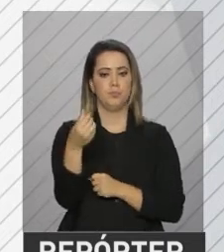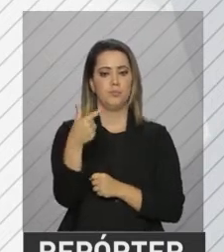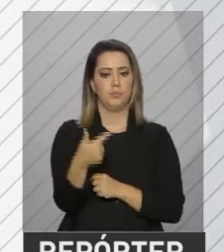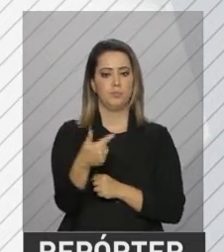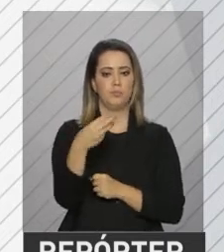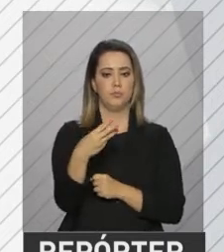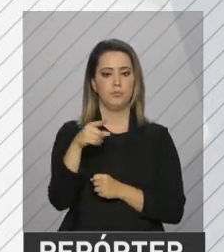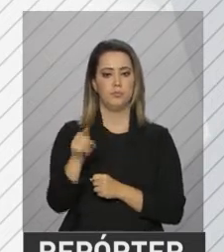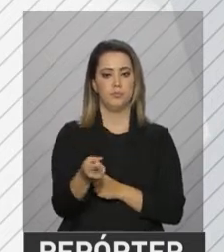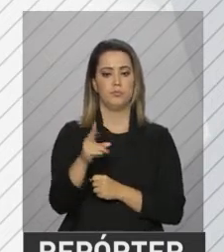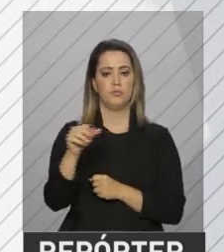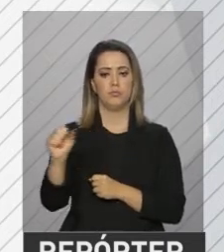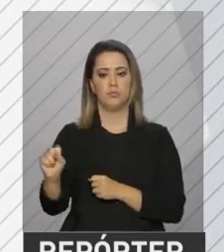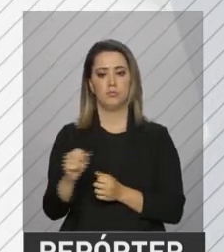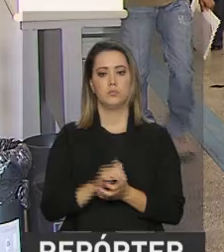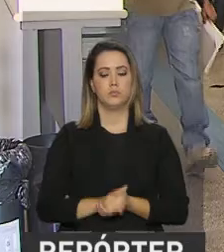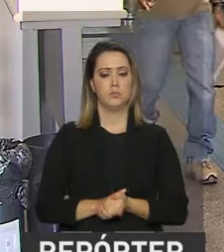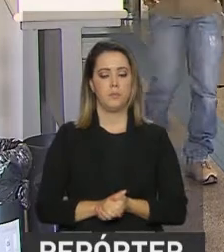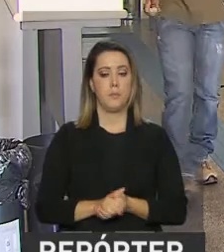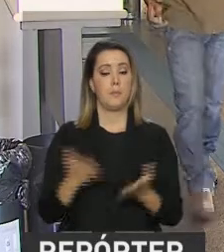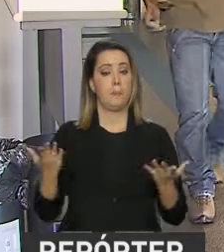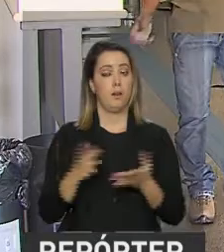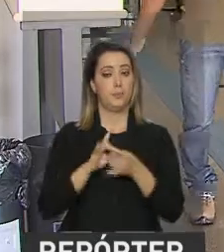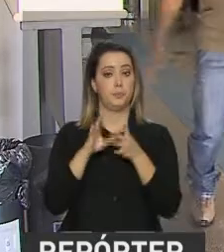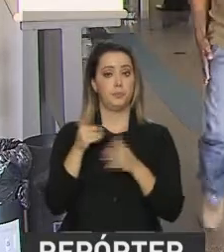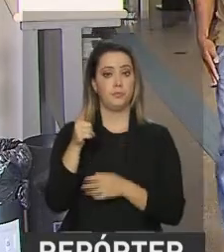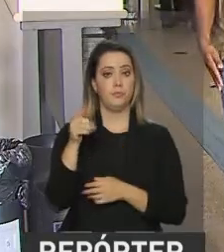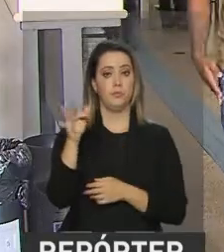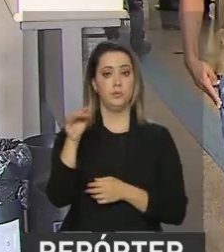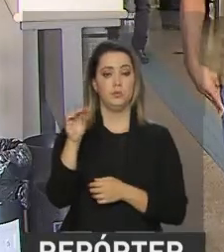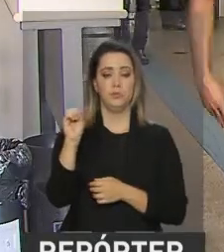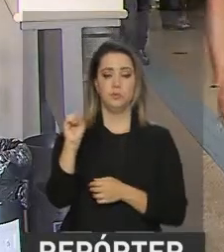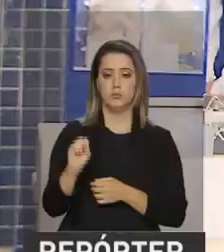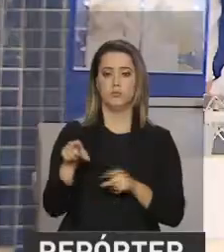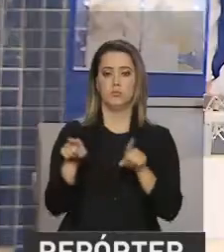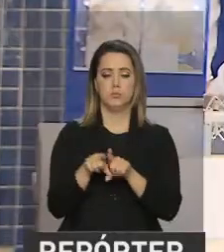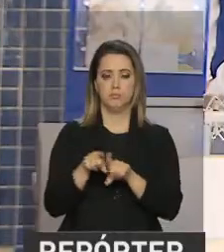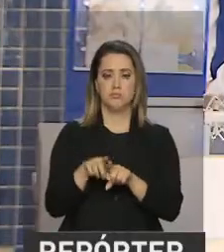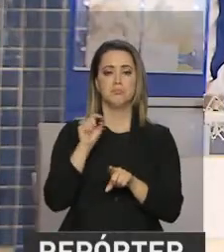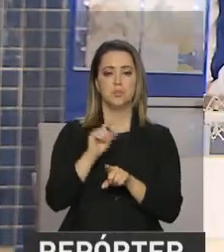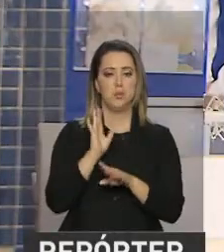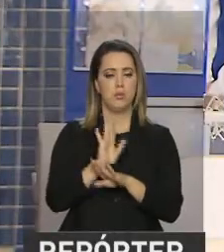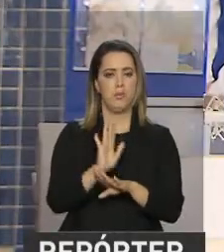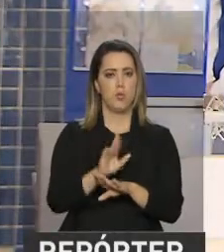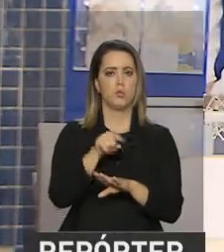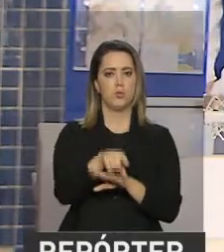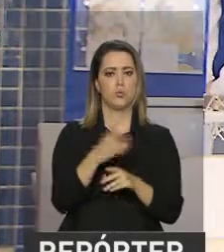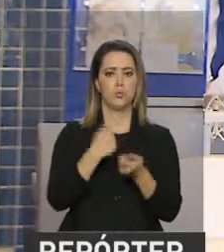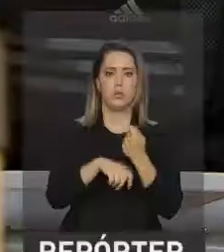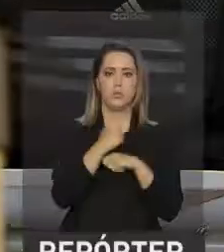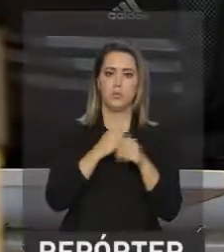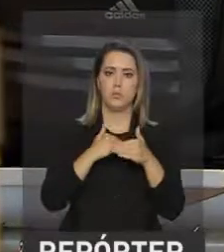de 623 mil vagas ea liberação do fgts das contas inativas teve reflexo direto na economia